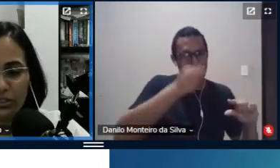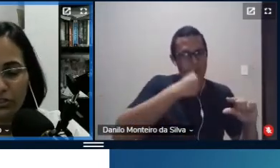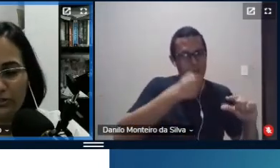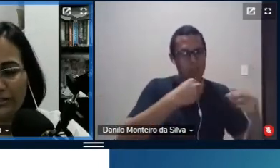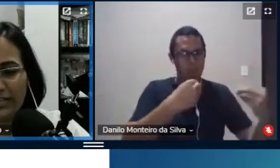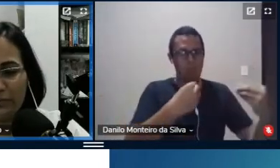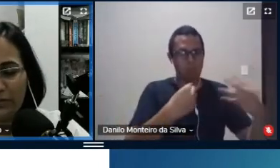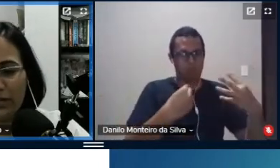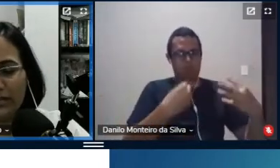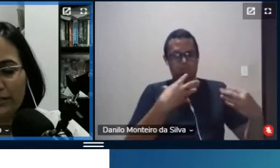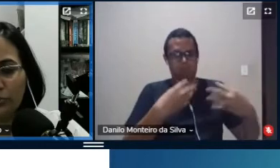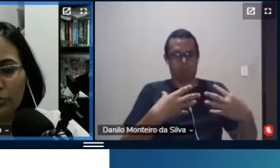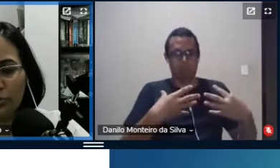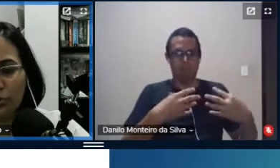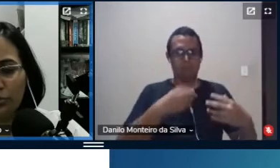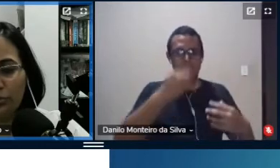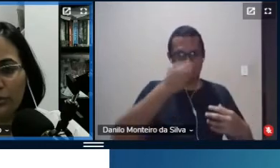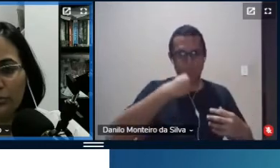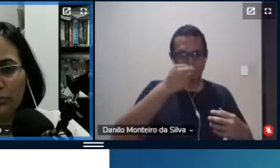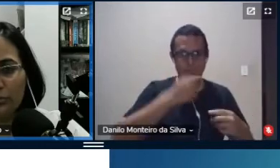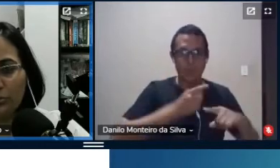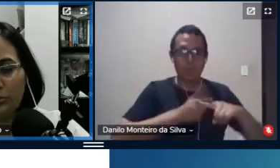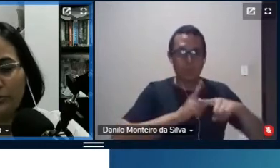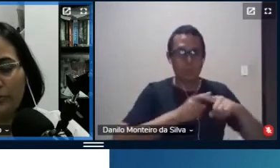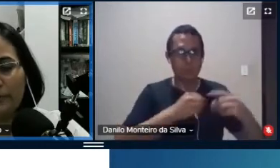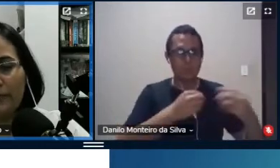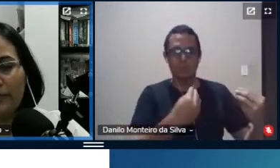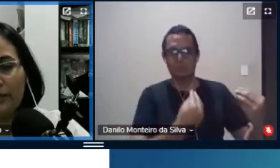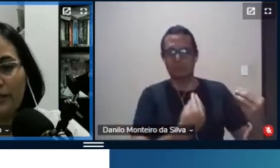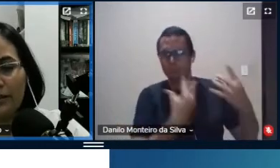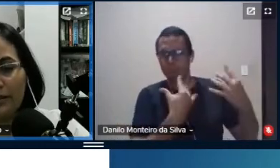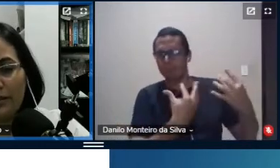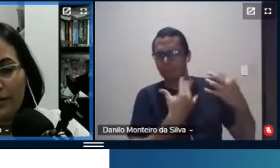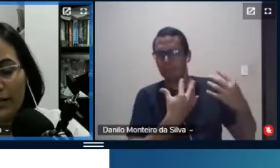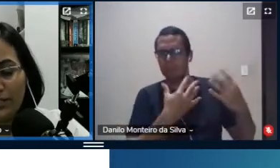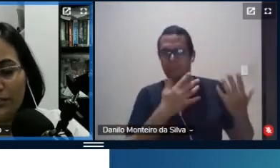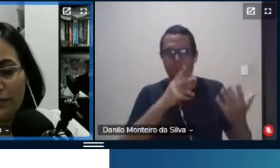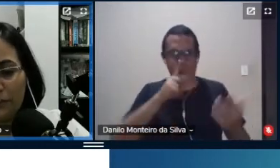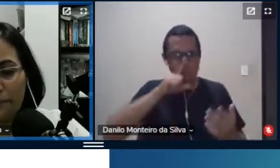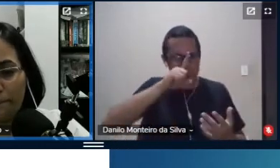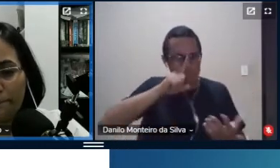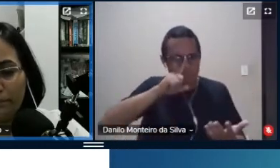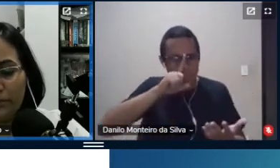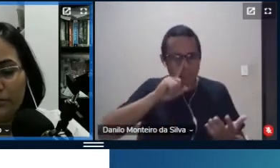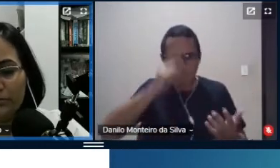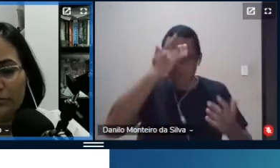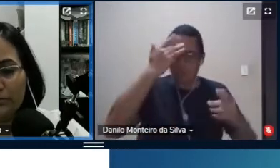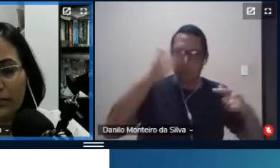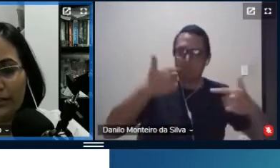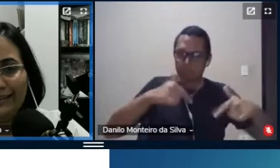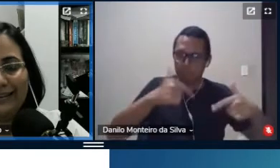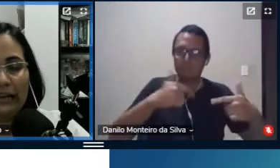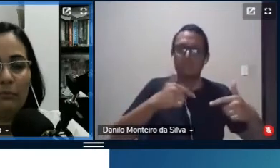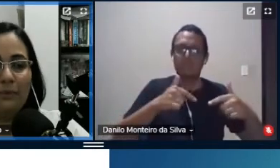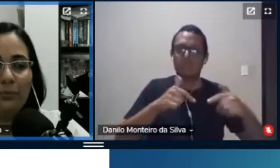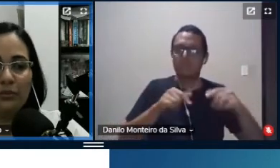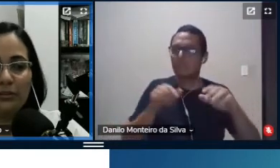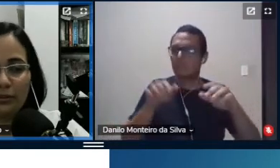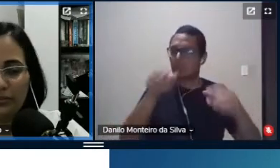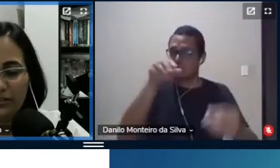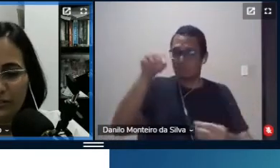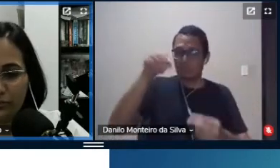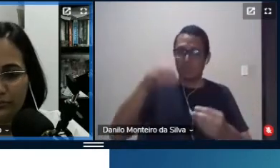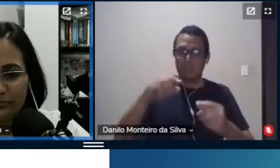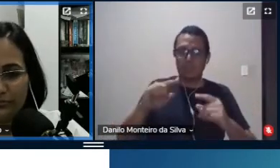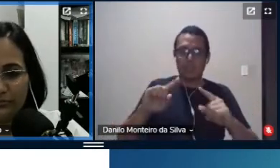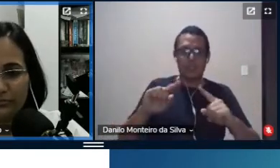curta, né, gente? Sabe que o cara tá exposto o tempo todo à radiação. Então, ele acaba